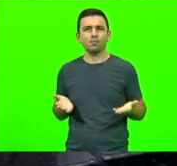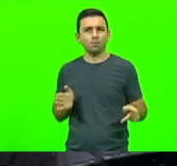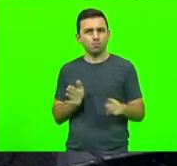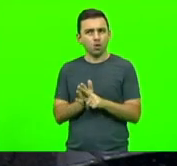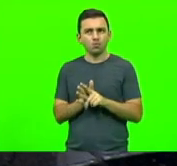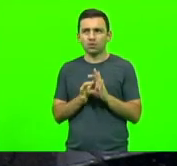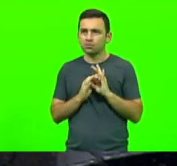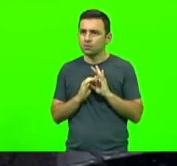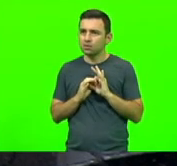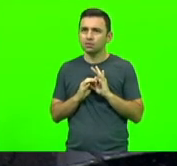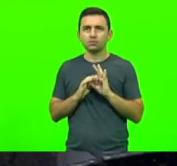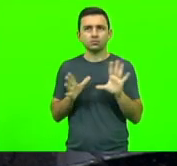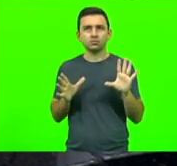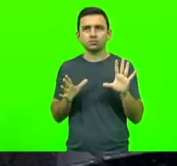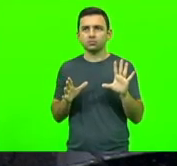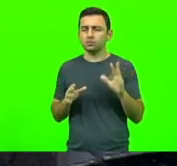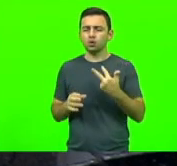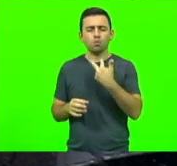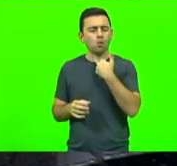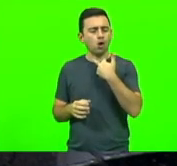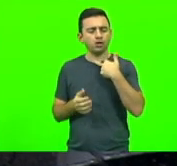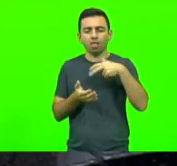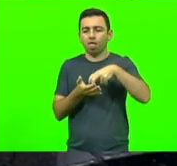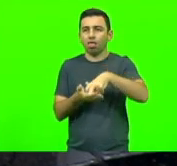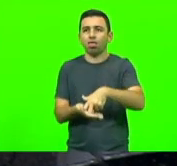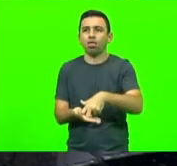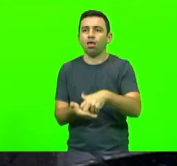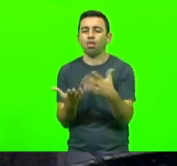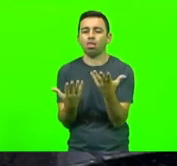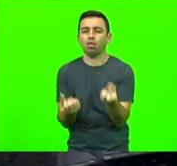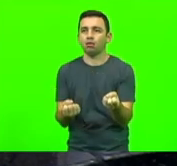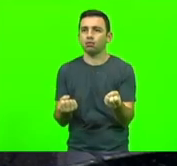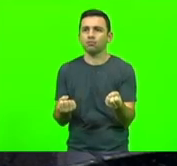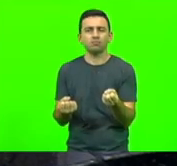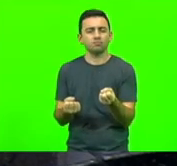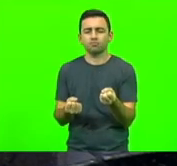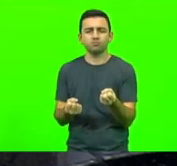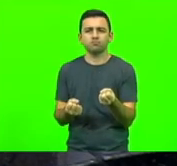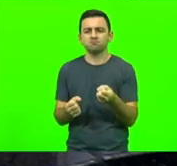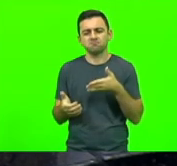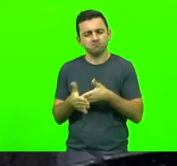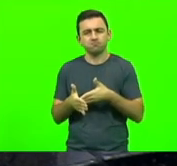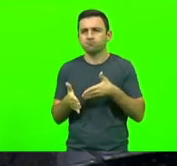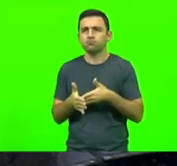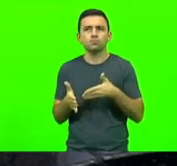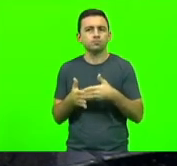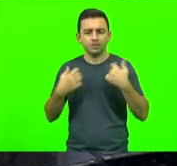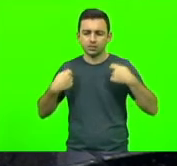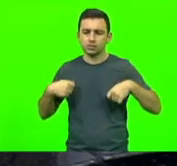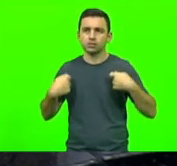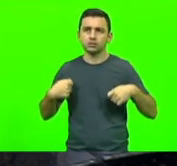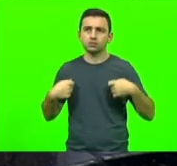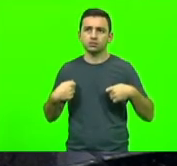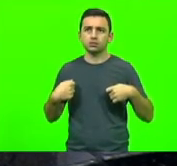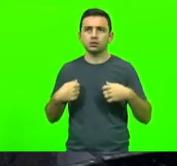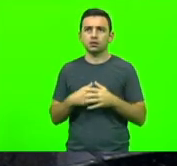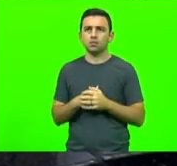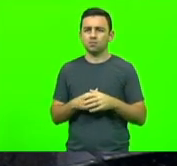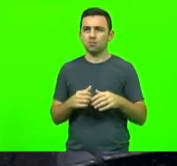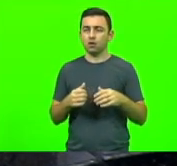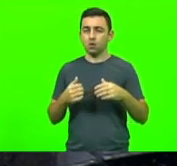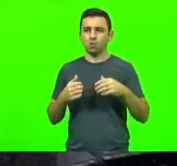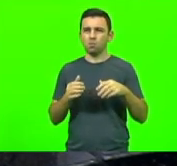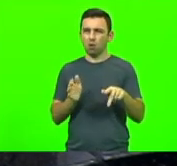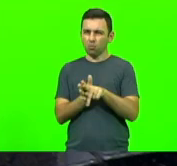não pode se curvar a tal modo, temos que ter uma resistência firme, porque a gente não ter mais poder sobre o próprio corpo,